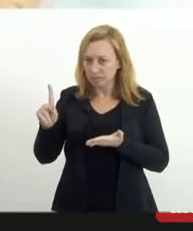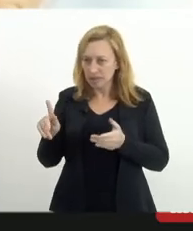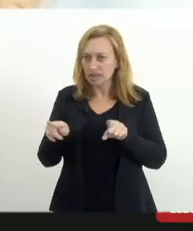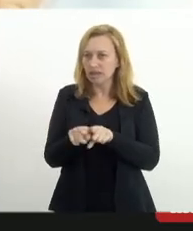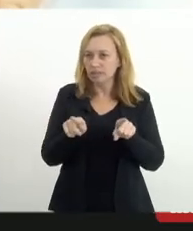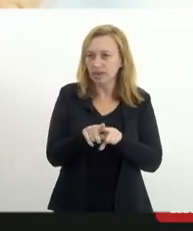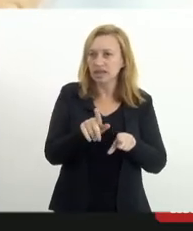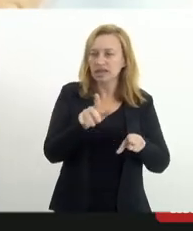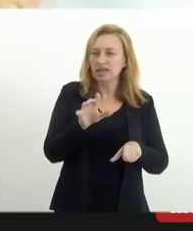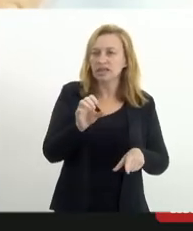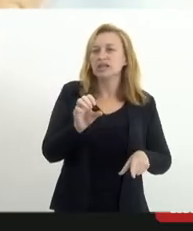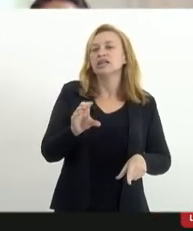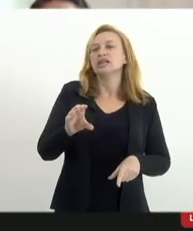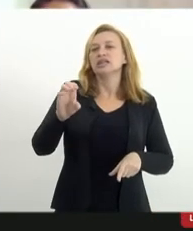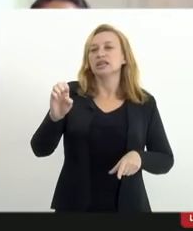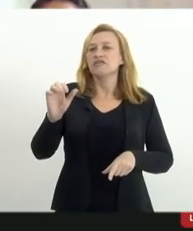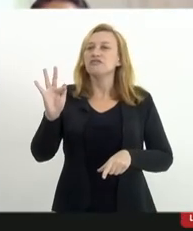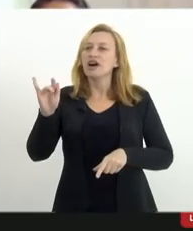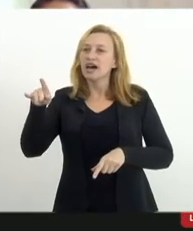Cefaz